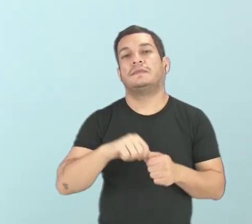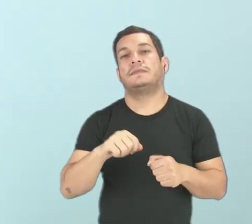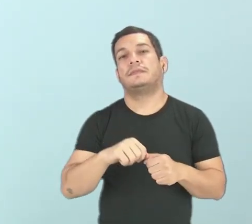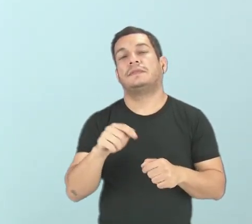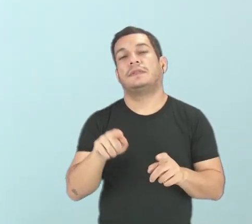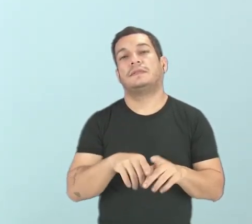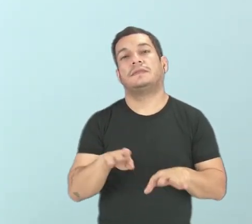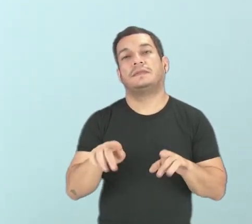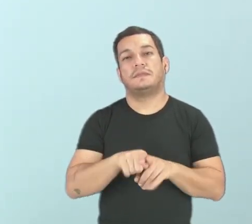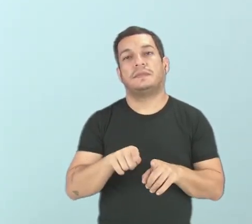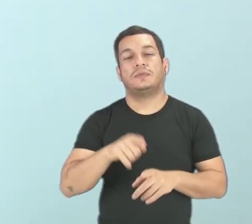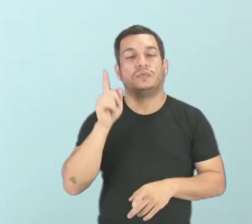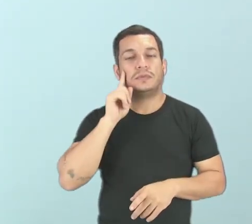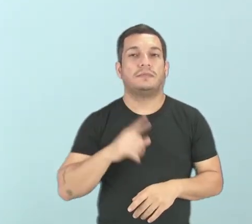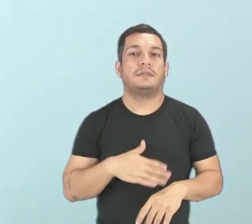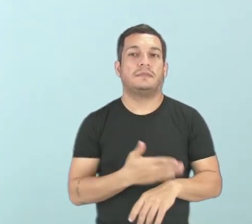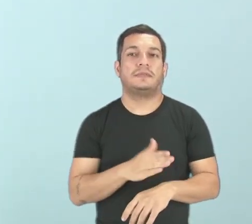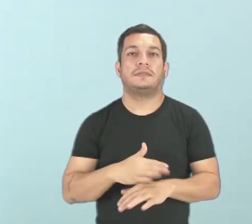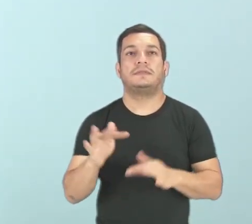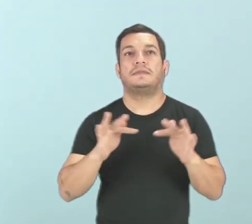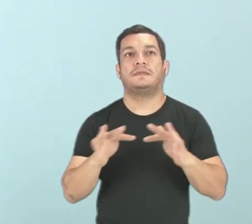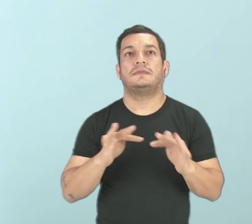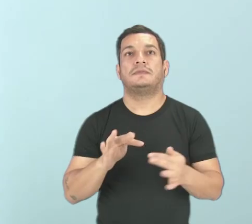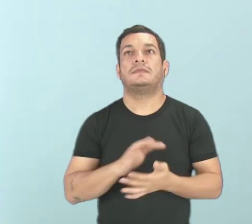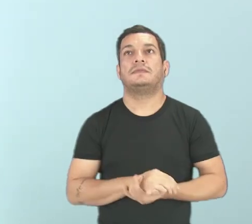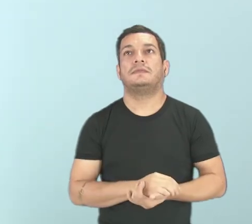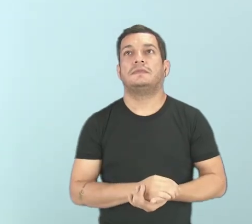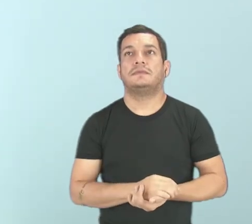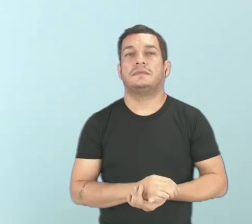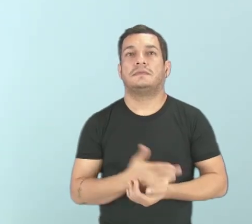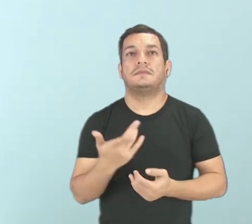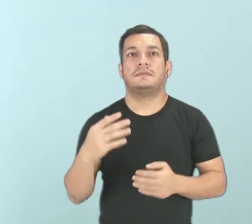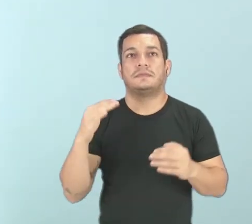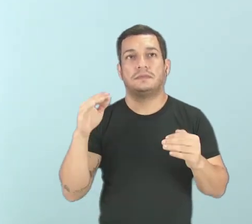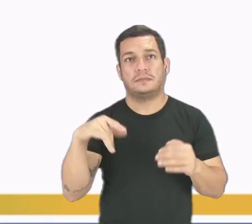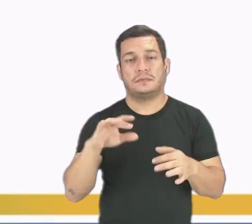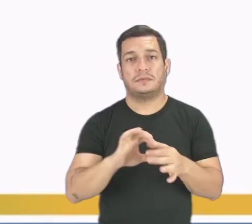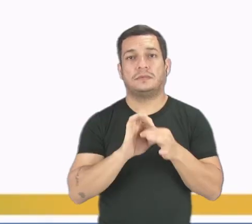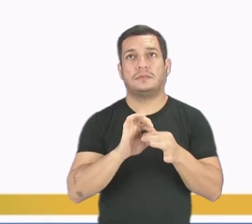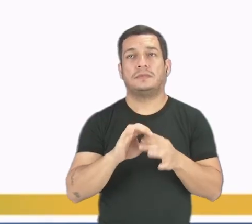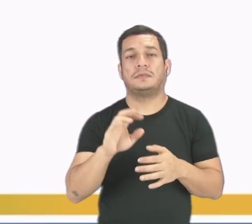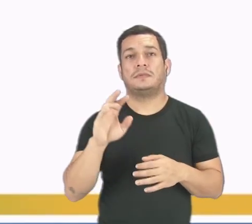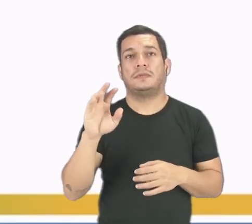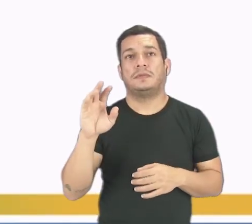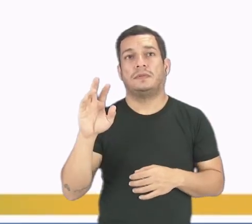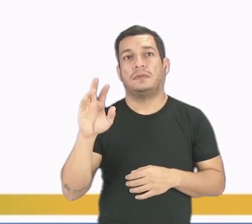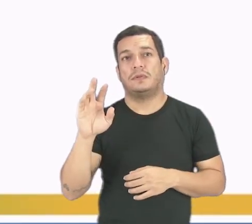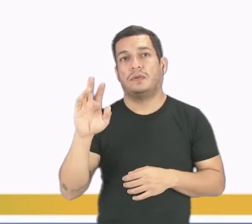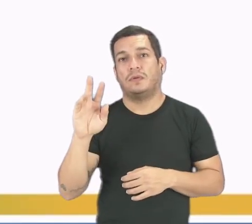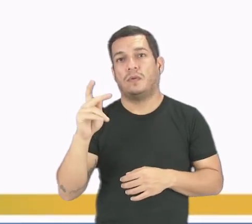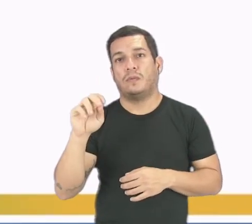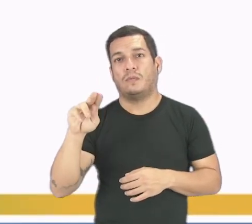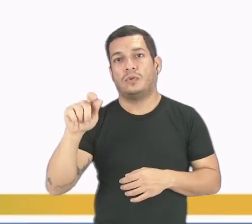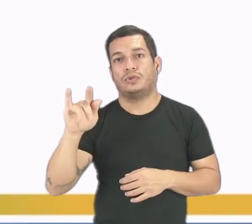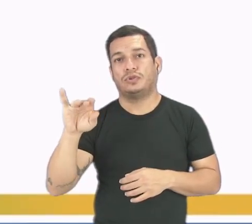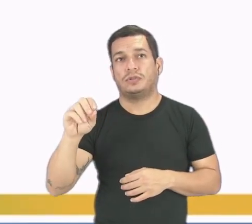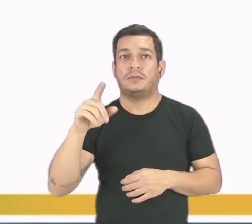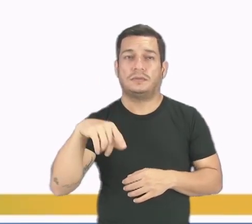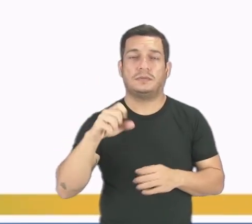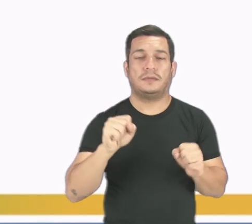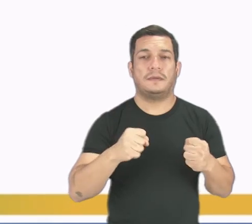translação. Tudo bem? Seguindo. Nós temos aqui a aplicação da gangorra, né, distribuindo massas em lados opostos,